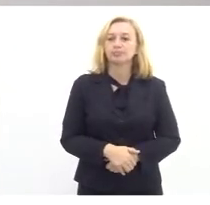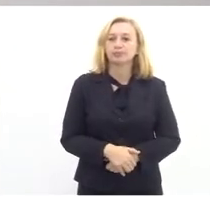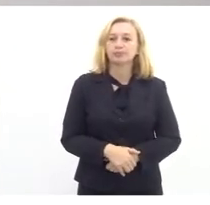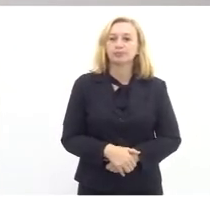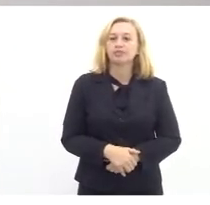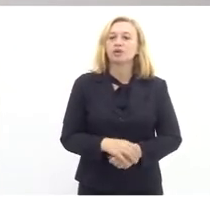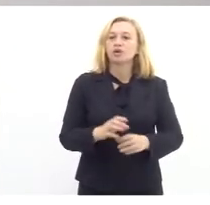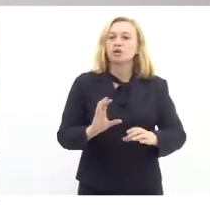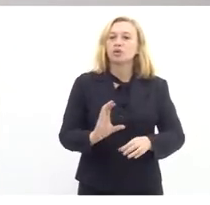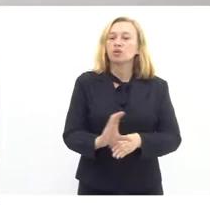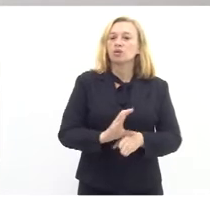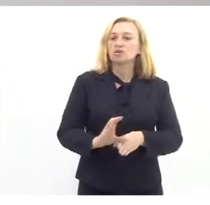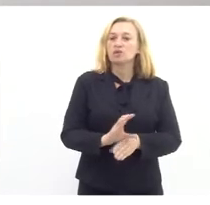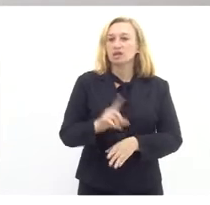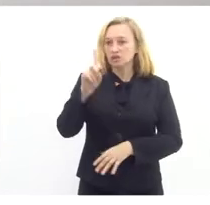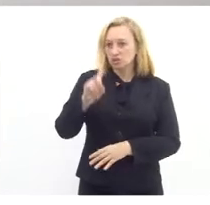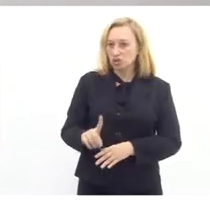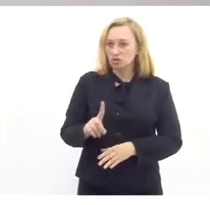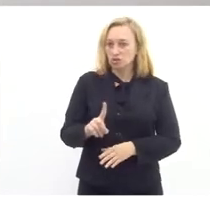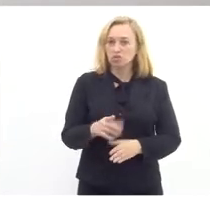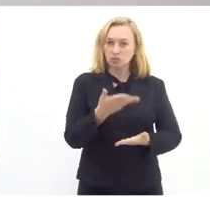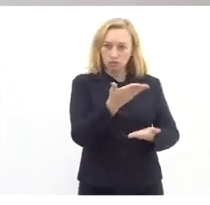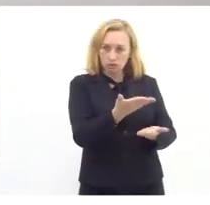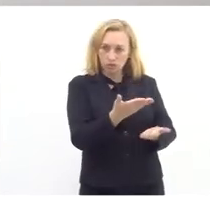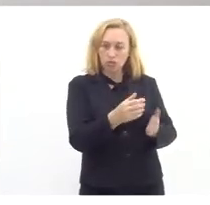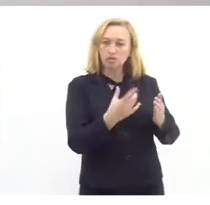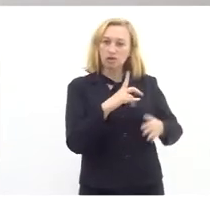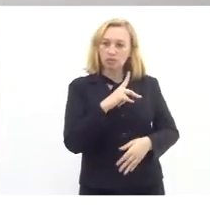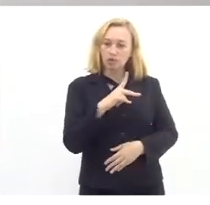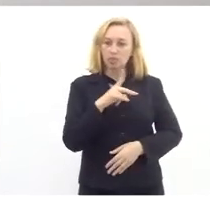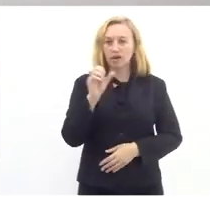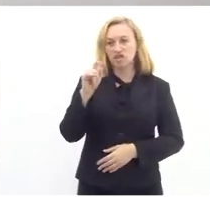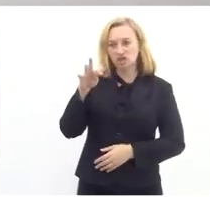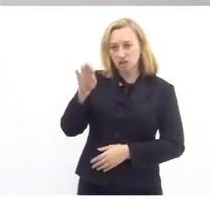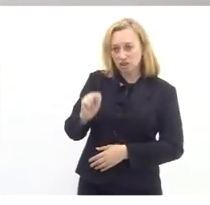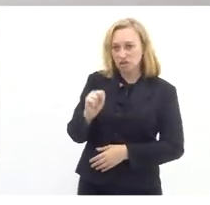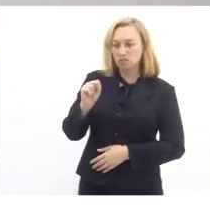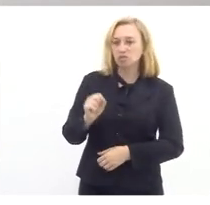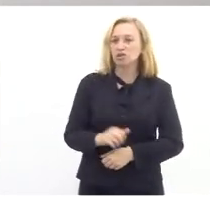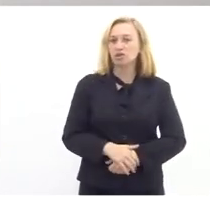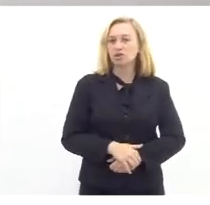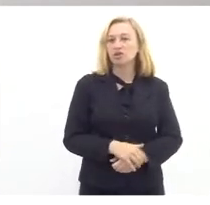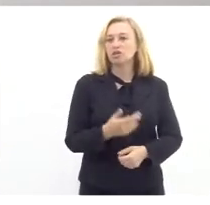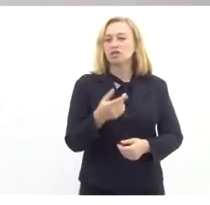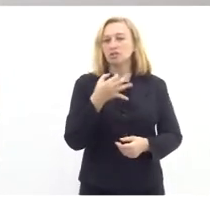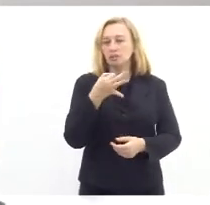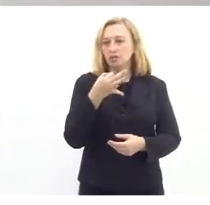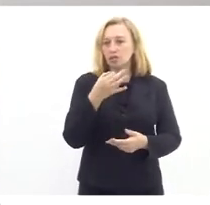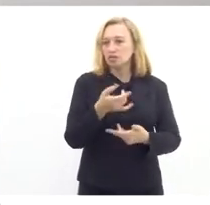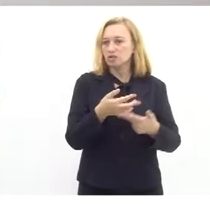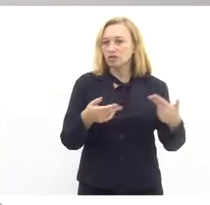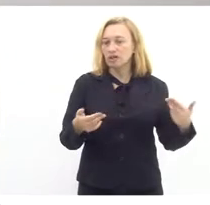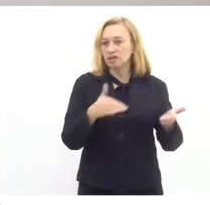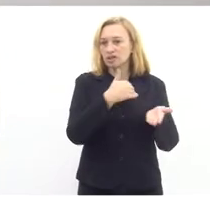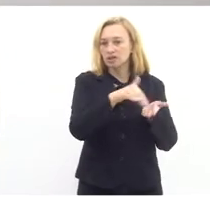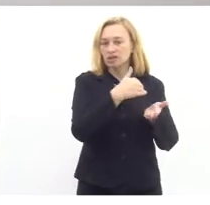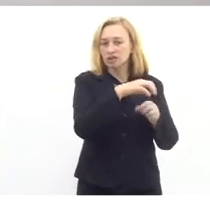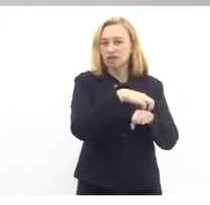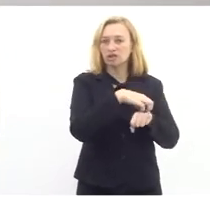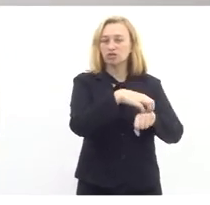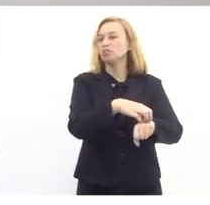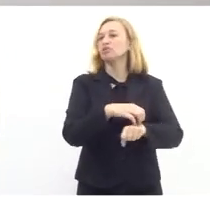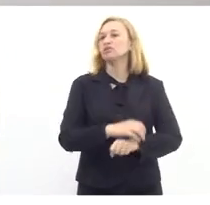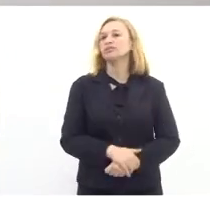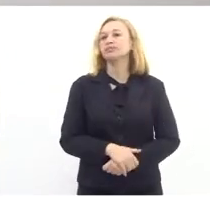Conselho Diretor também recomendou, o Conselho Diretor da própria Getransp, recomendou vários itens à Secretaria de Transporte.